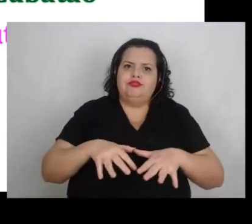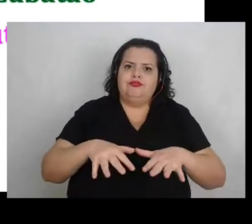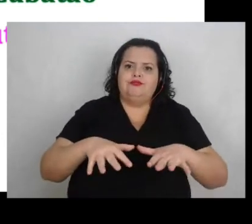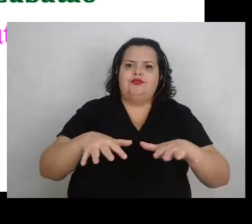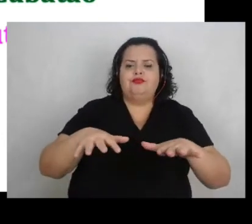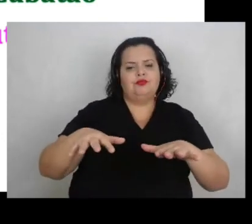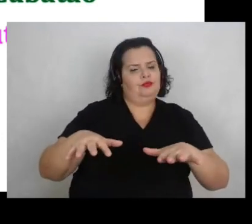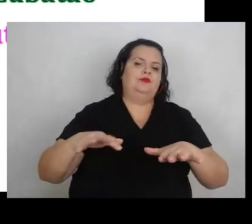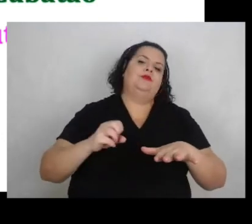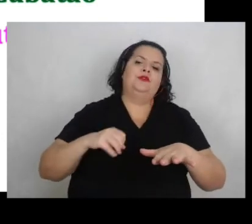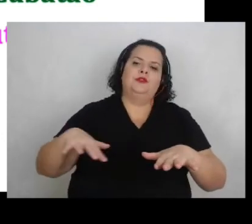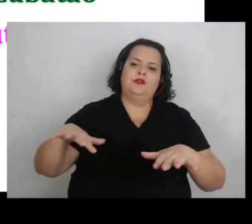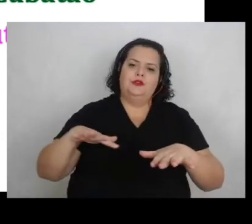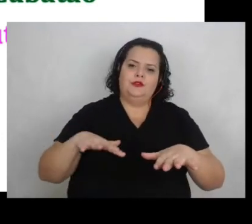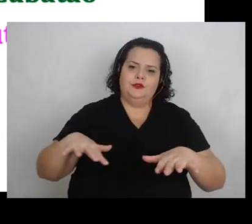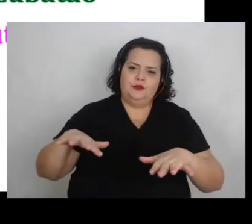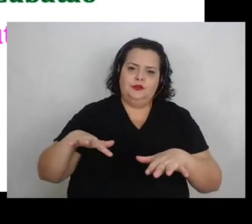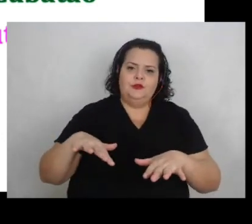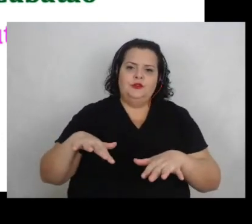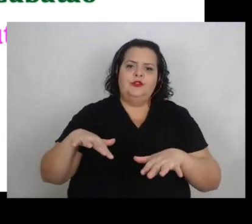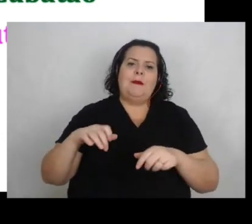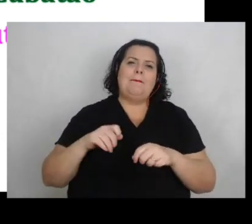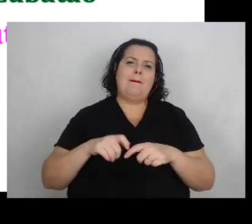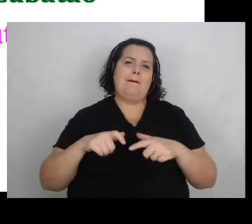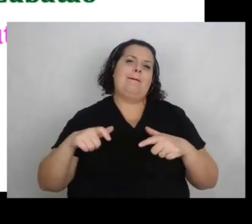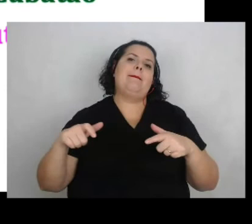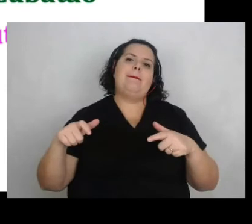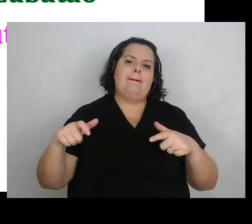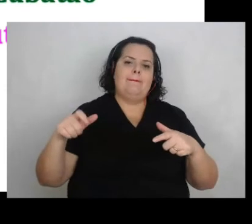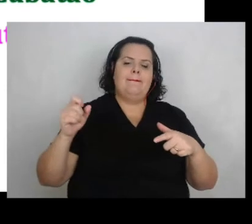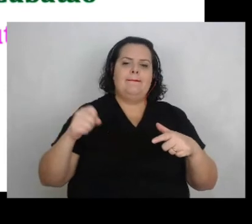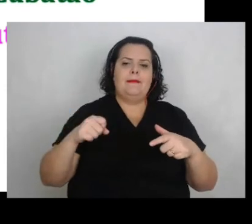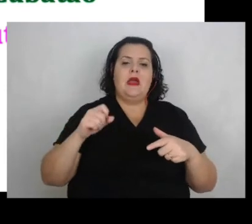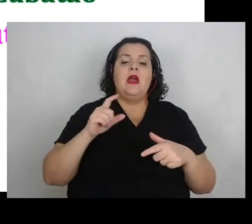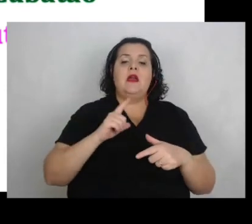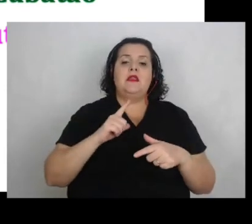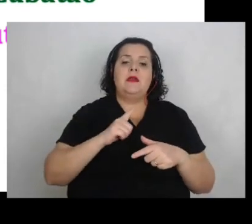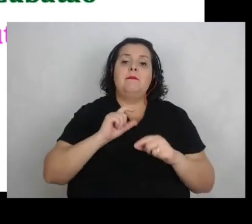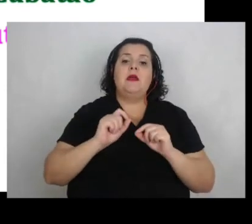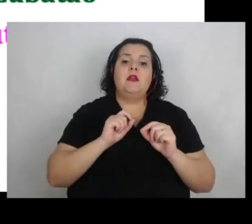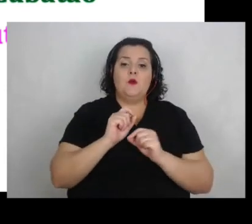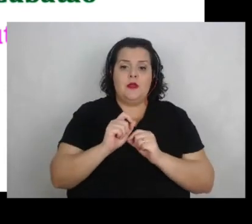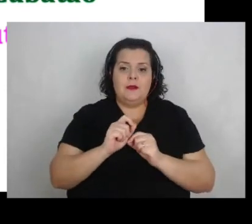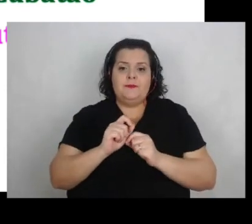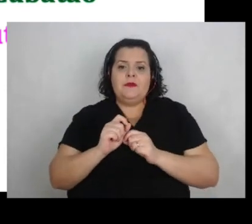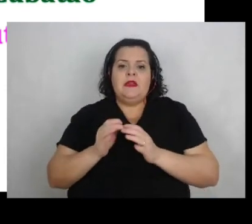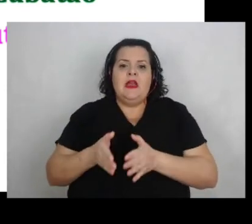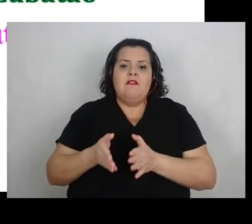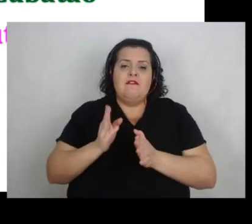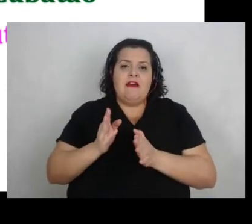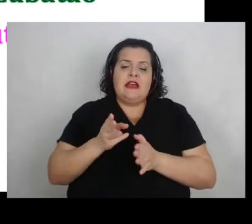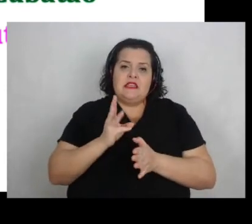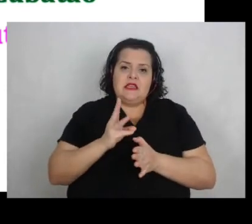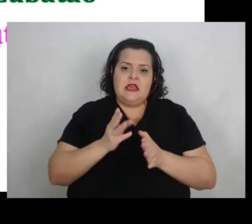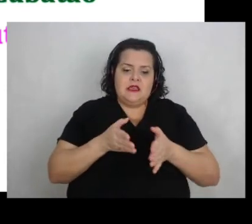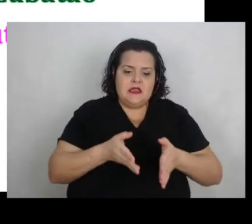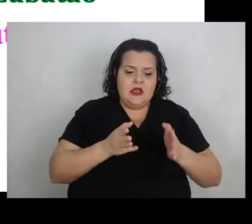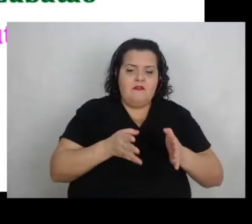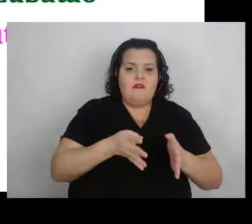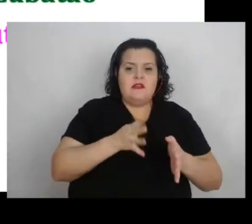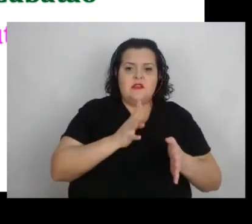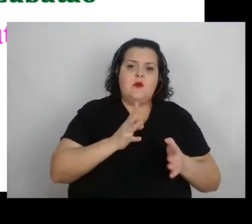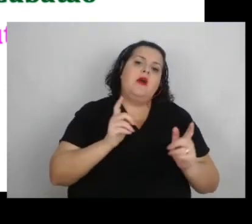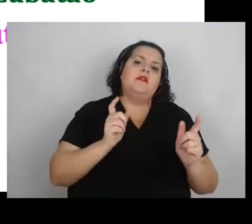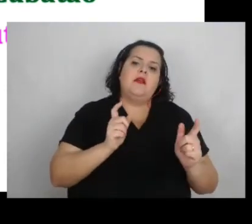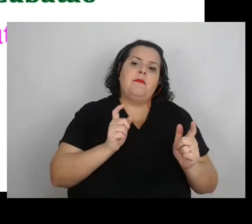mundo e mesmo no Brasil, até aquele momento, que o crescimento entre as fases 2 e 4 se deu em menor intensidade do que